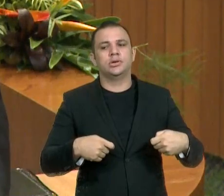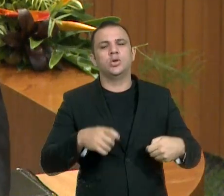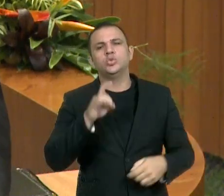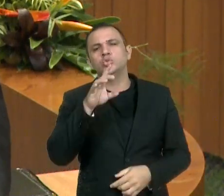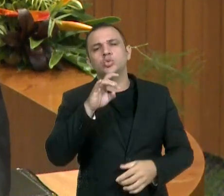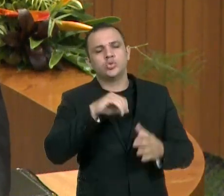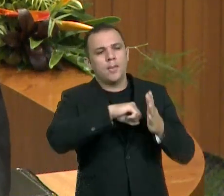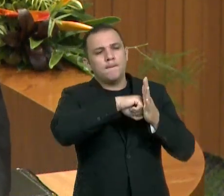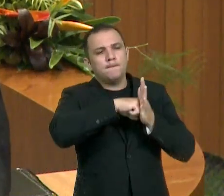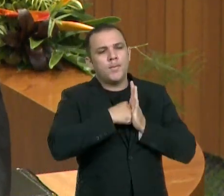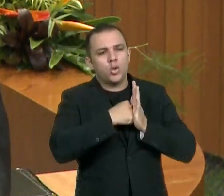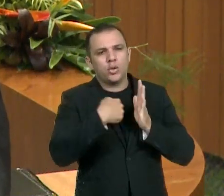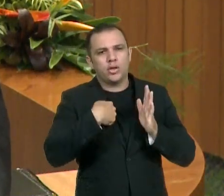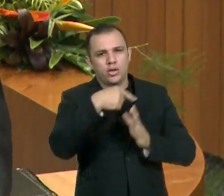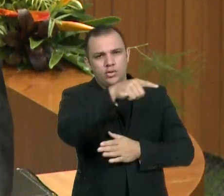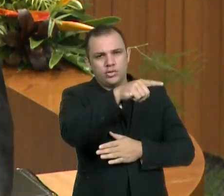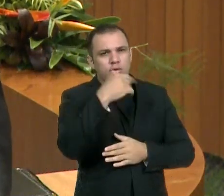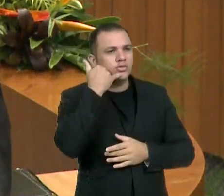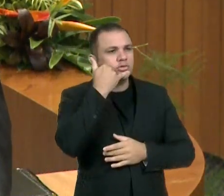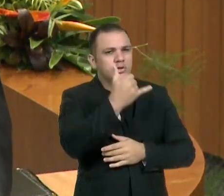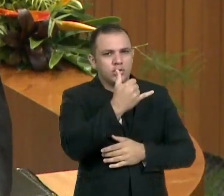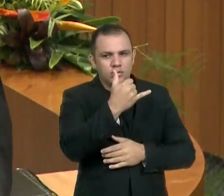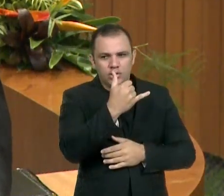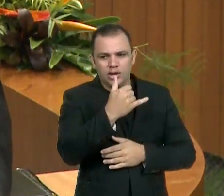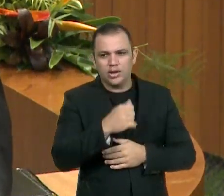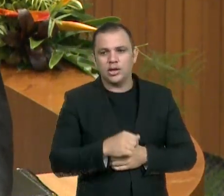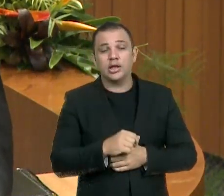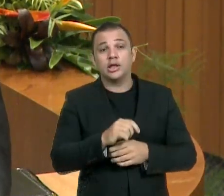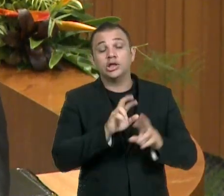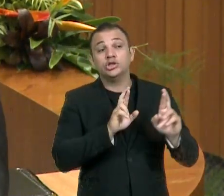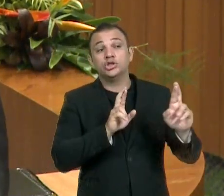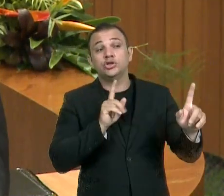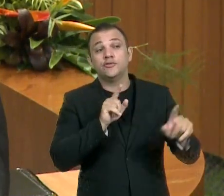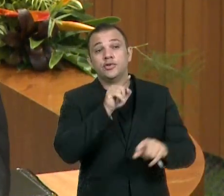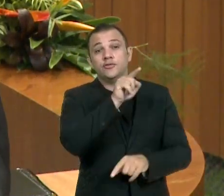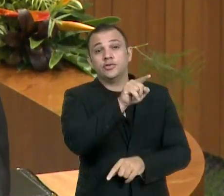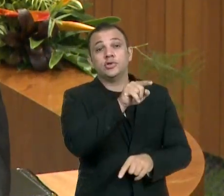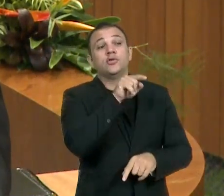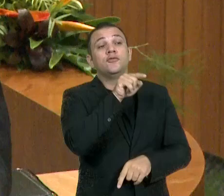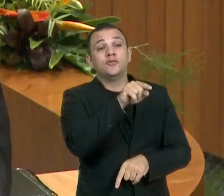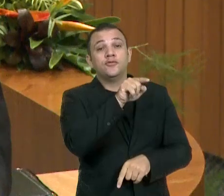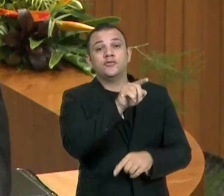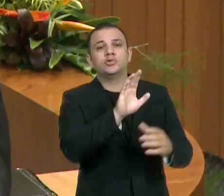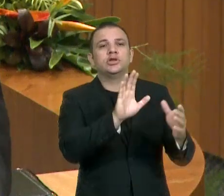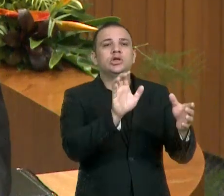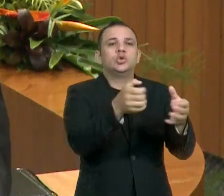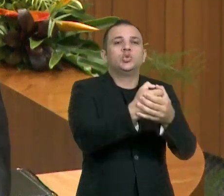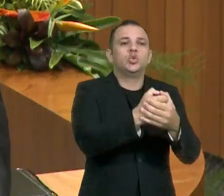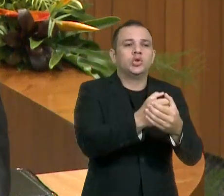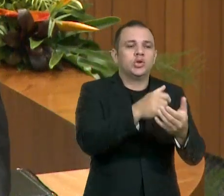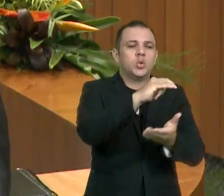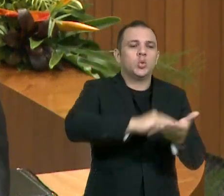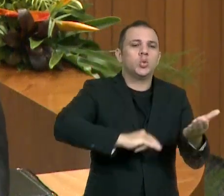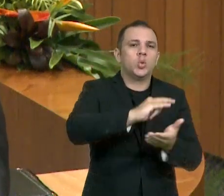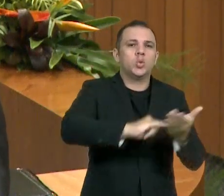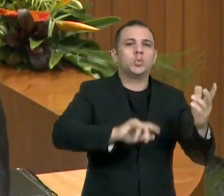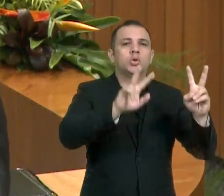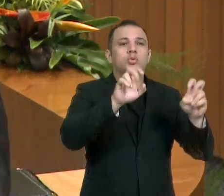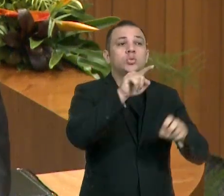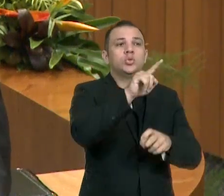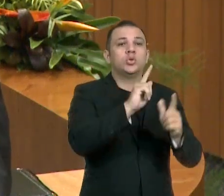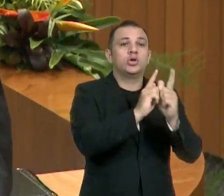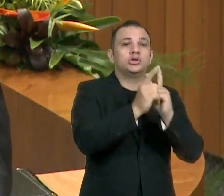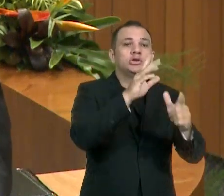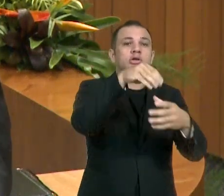diferente de ti, que escondeste a farta documentação que eu tive que ter acesso por via judicial da tua gestão na